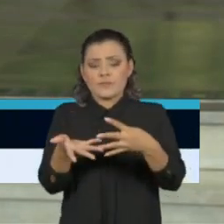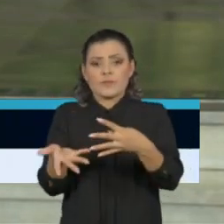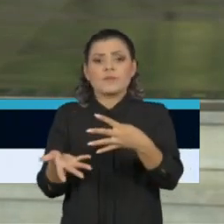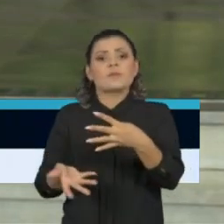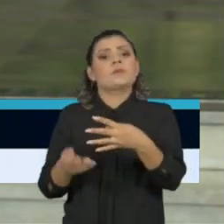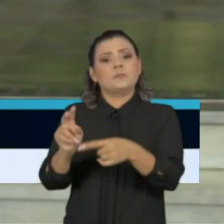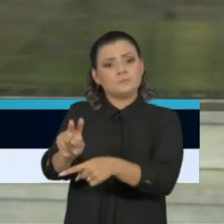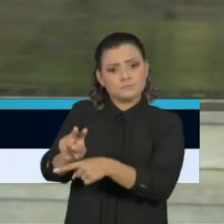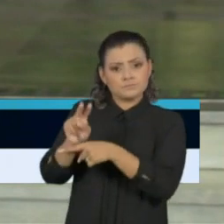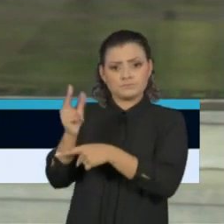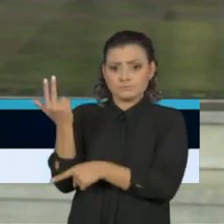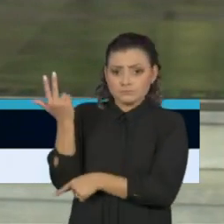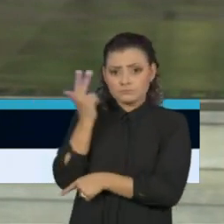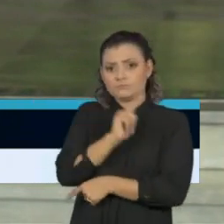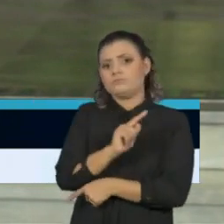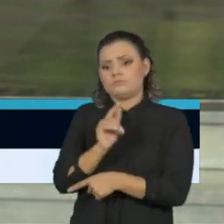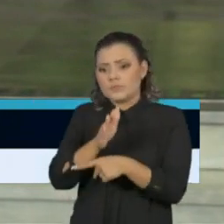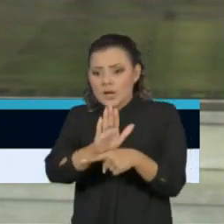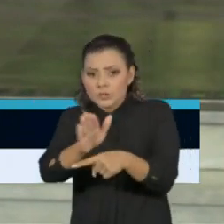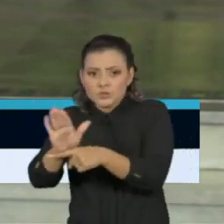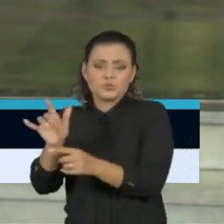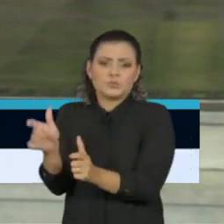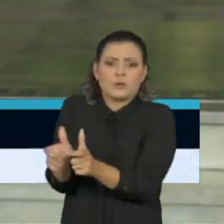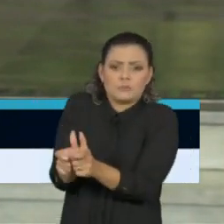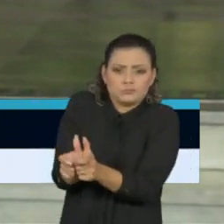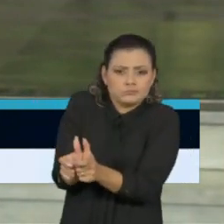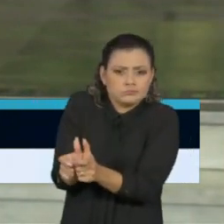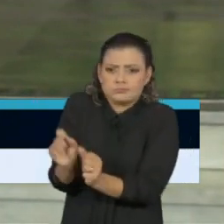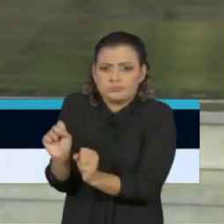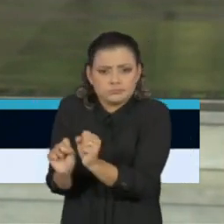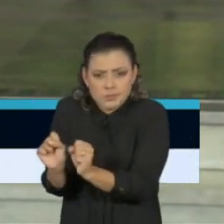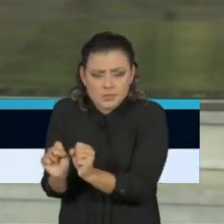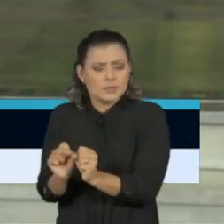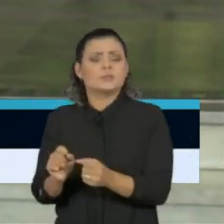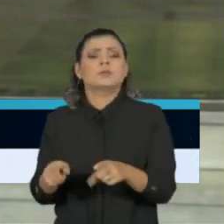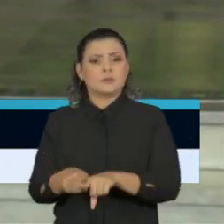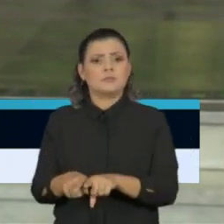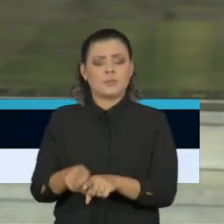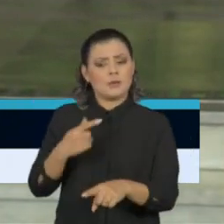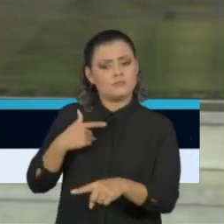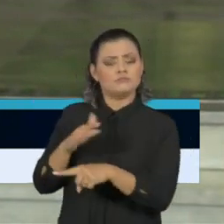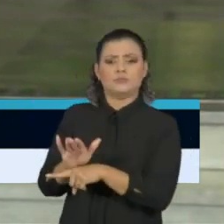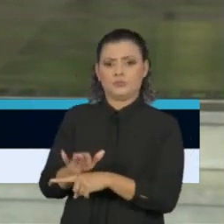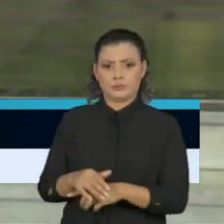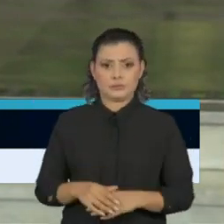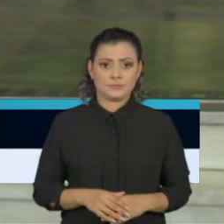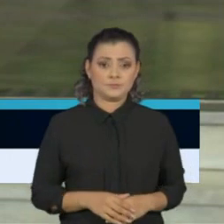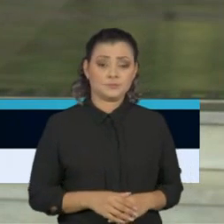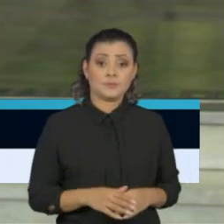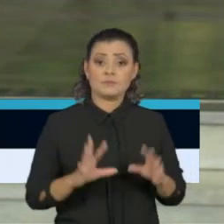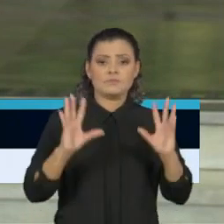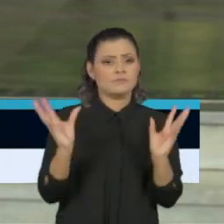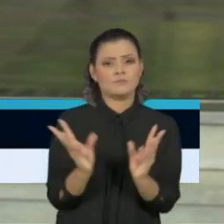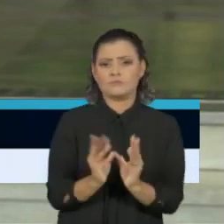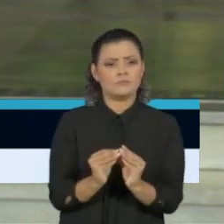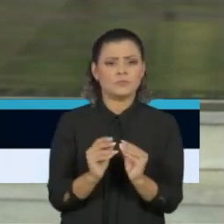para garantir recursos a juros subsidiados aos micro e pequenos empreendedores. E